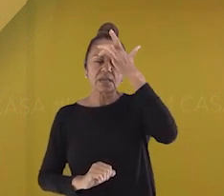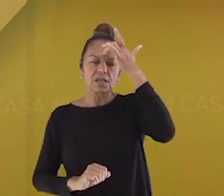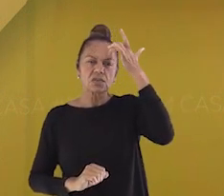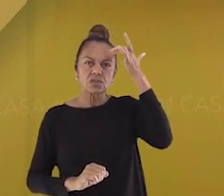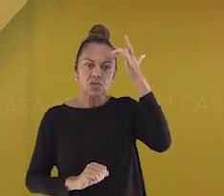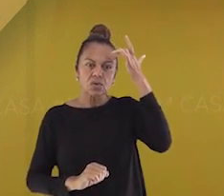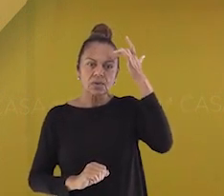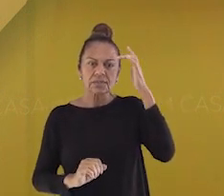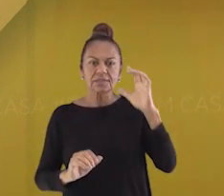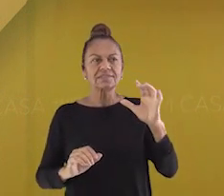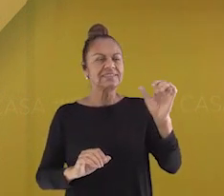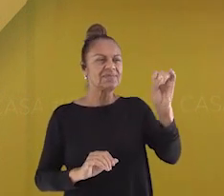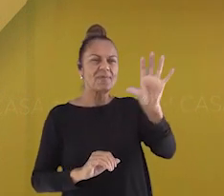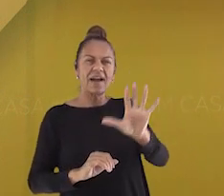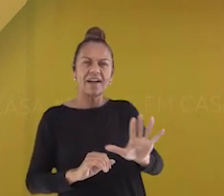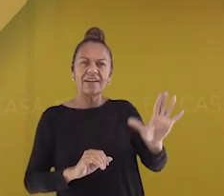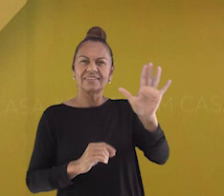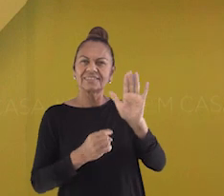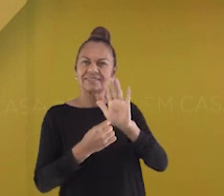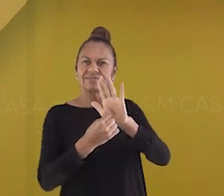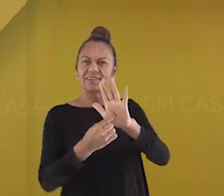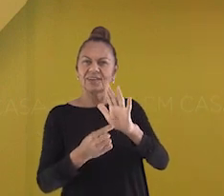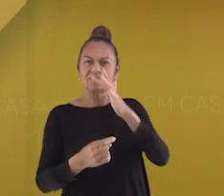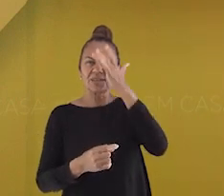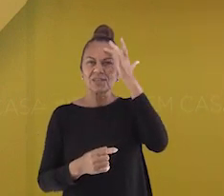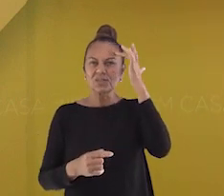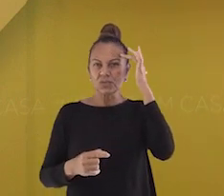de pessoas empregadas